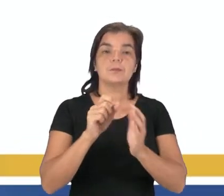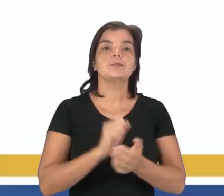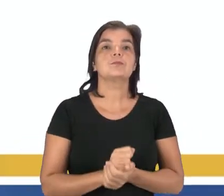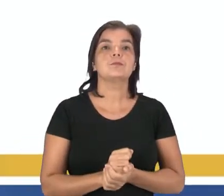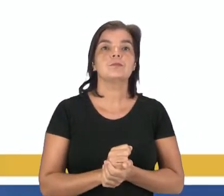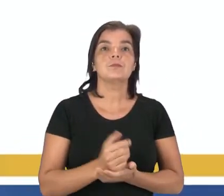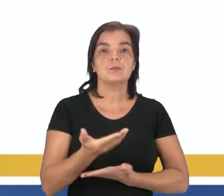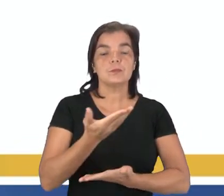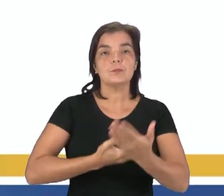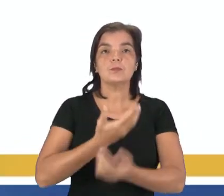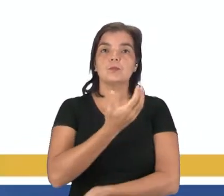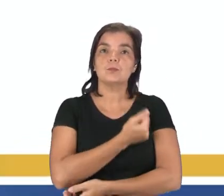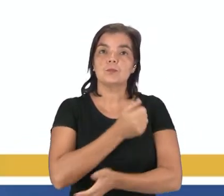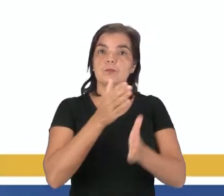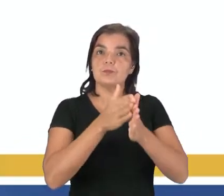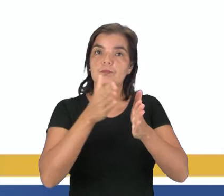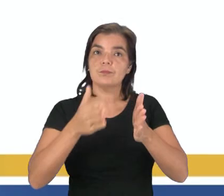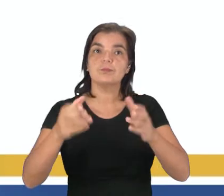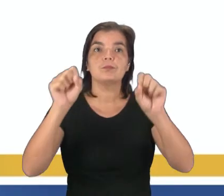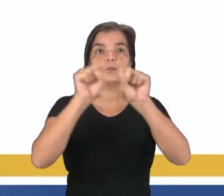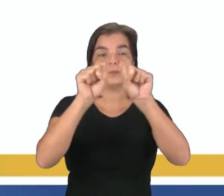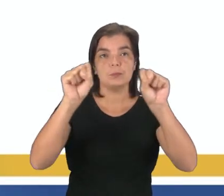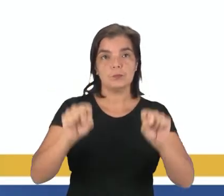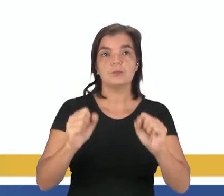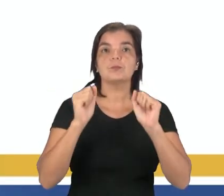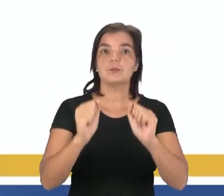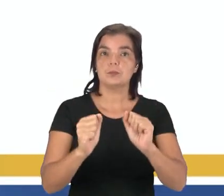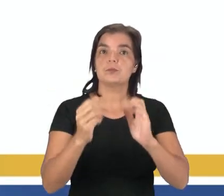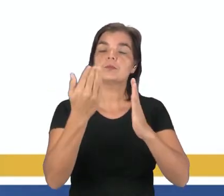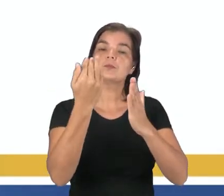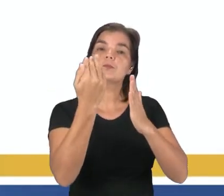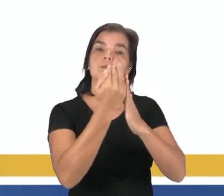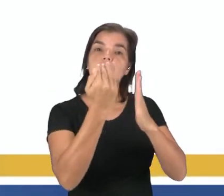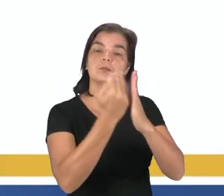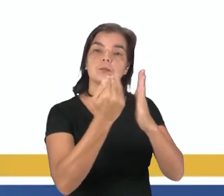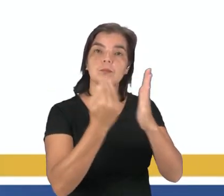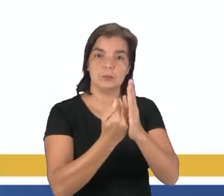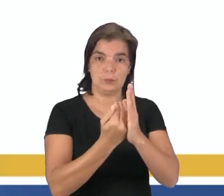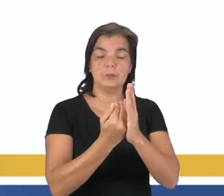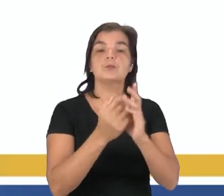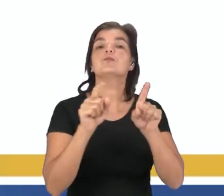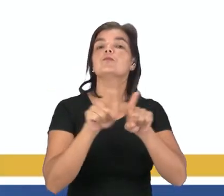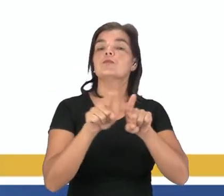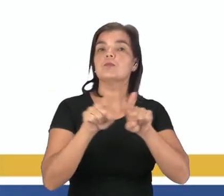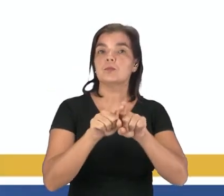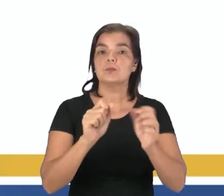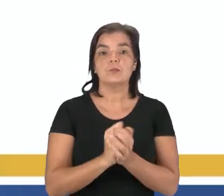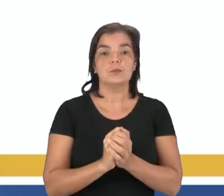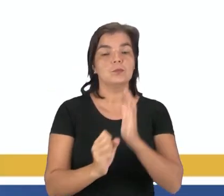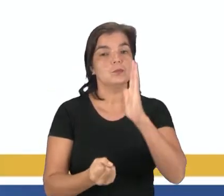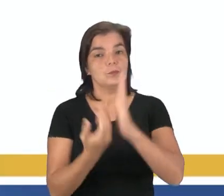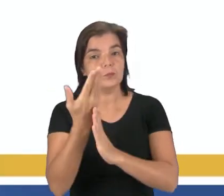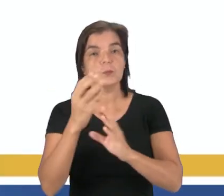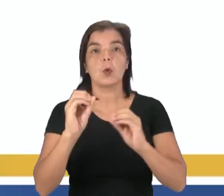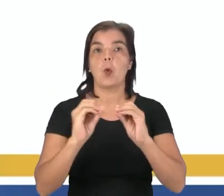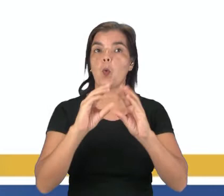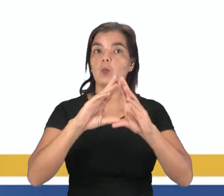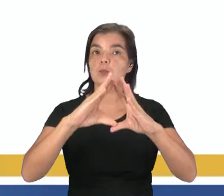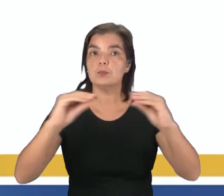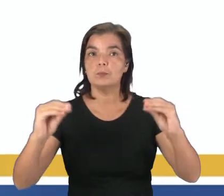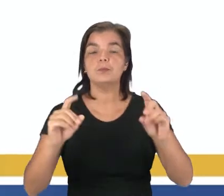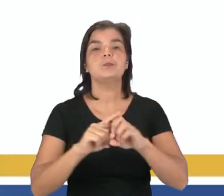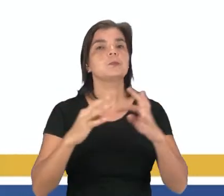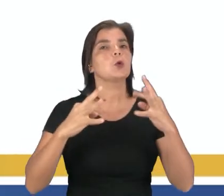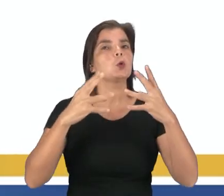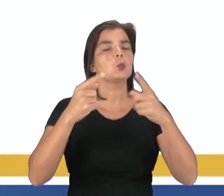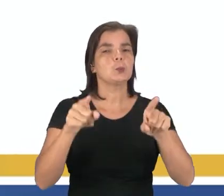aí, com relação ao número de fases, os sistemas podem ser classificados como homogêneos ou como heterogêneos. Todas